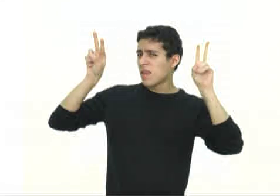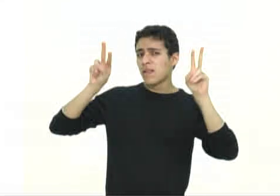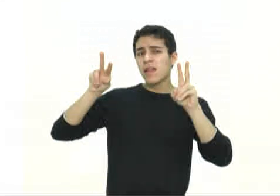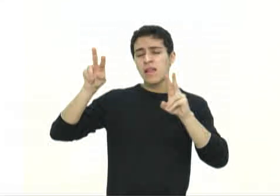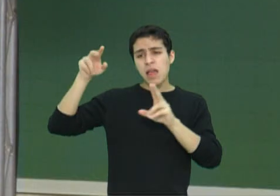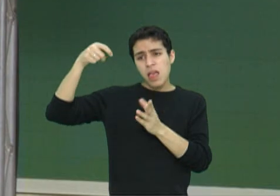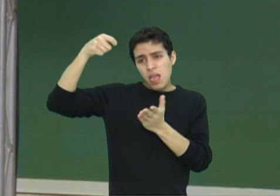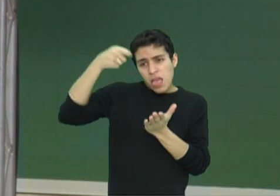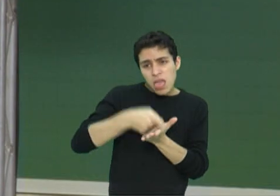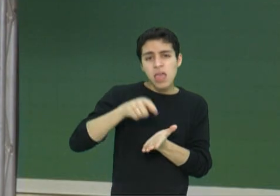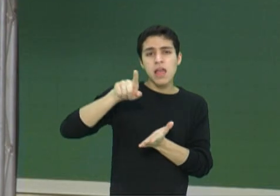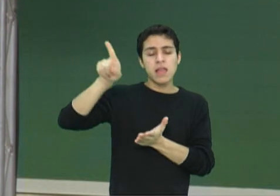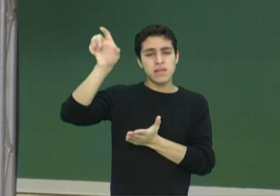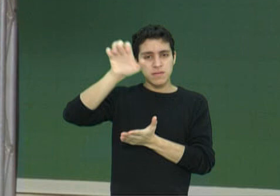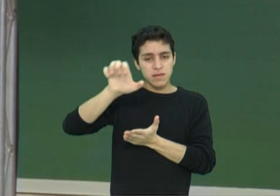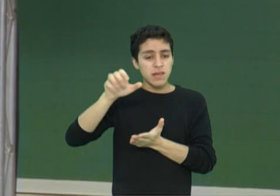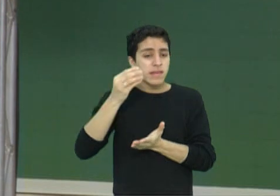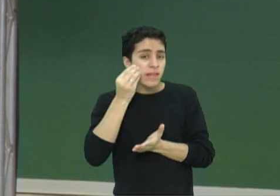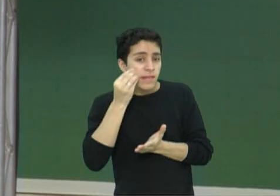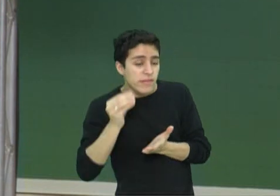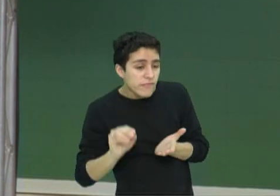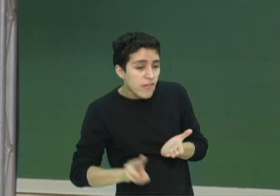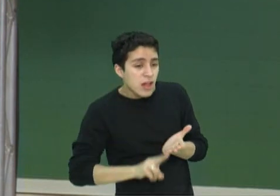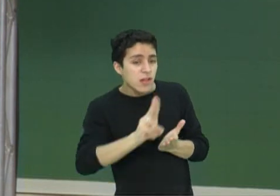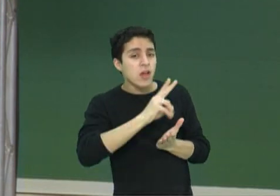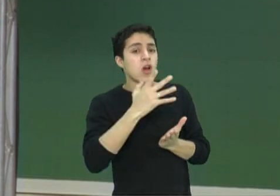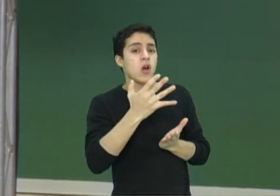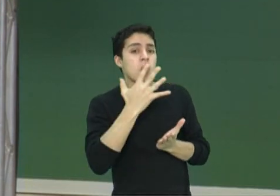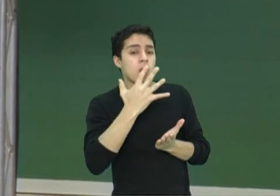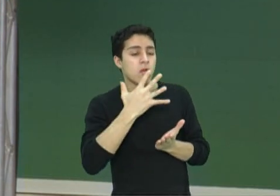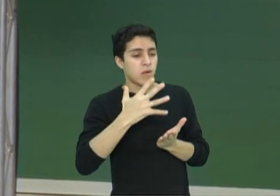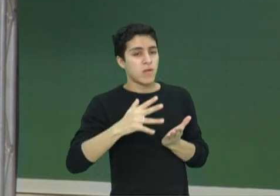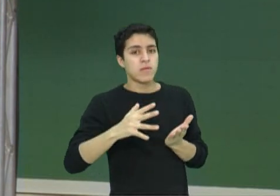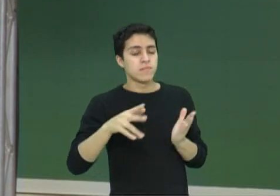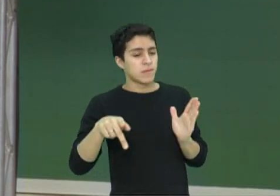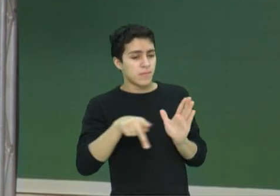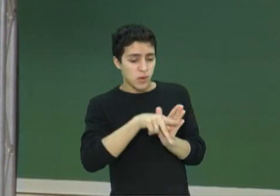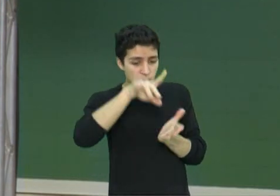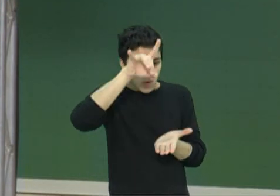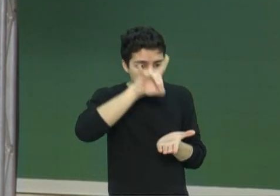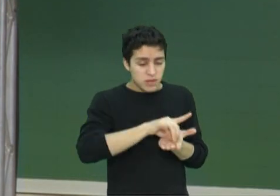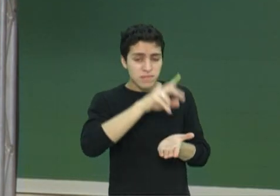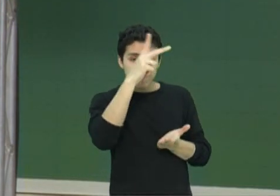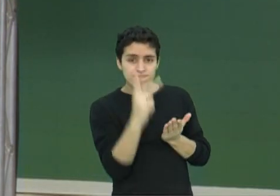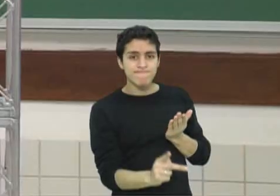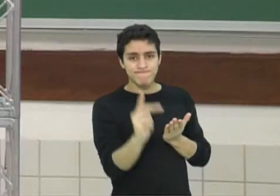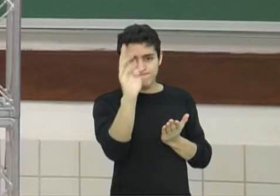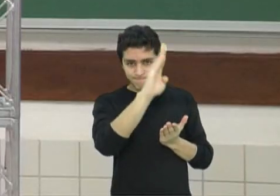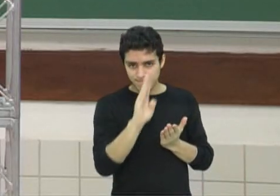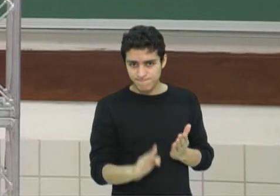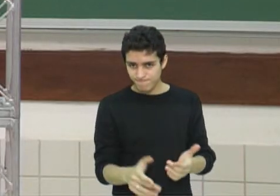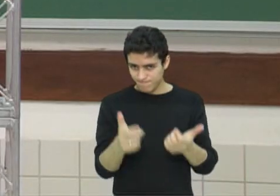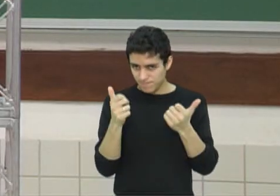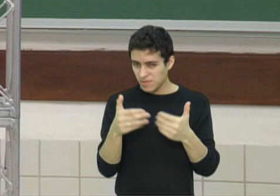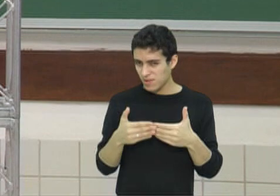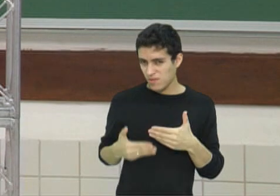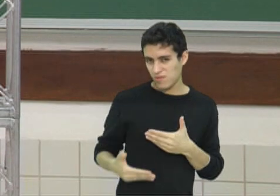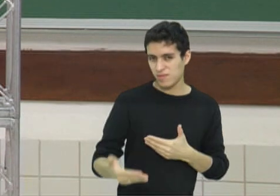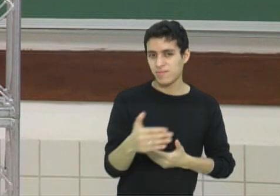as cores, a originalidade e os temas nacionais, não originais, mas nacionais, ok? Vamos em